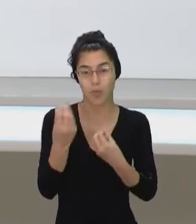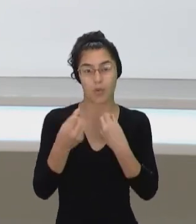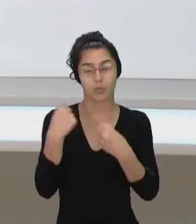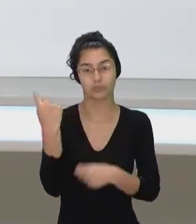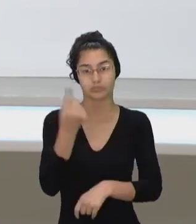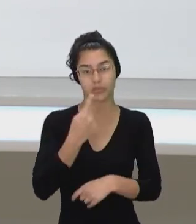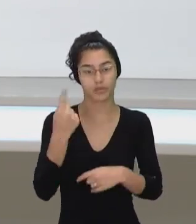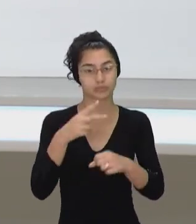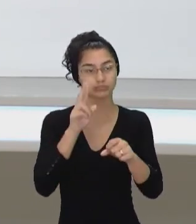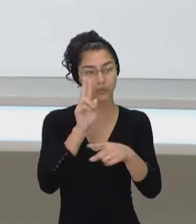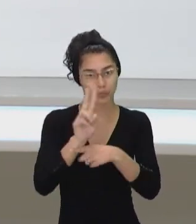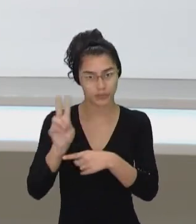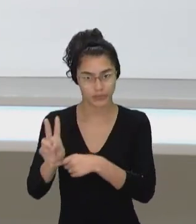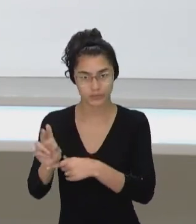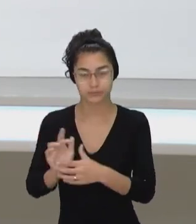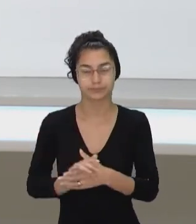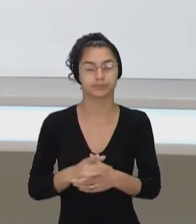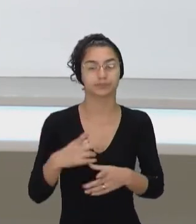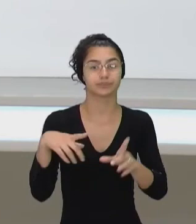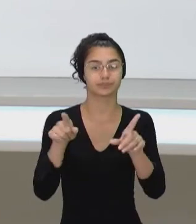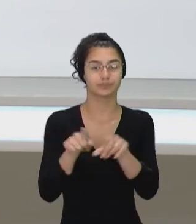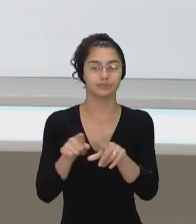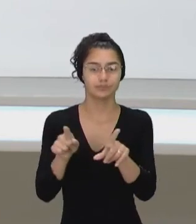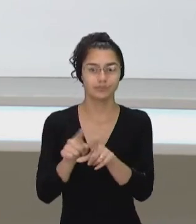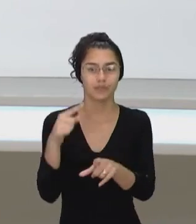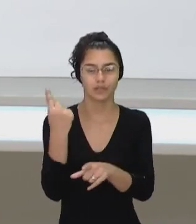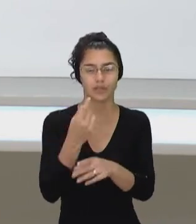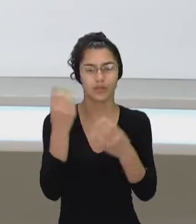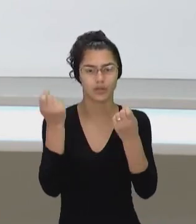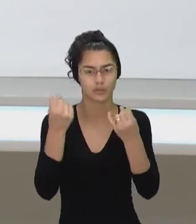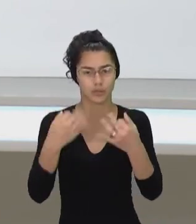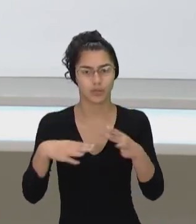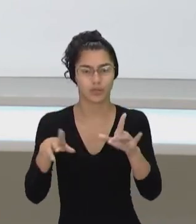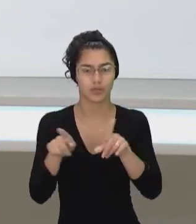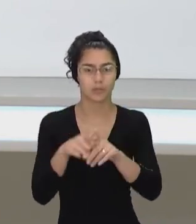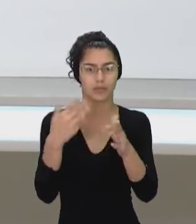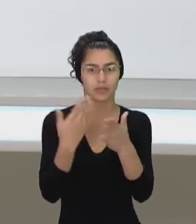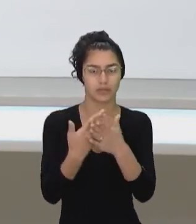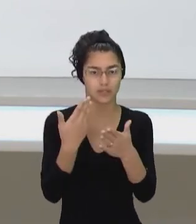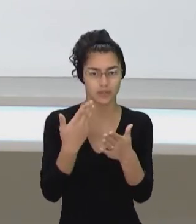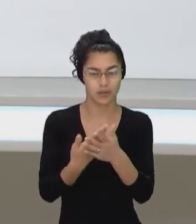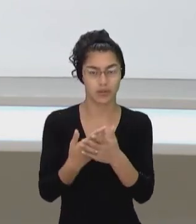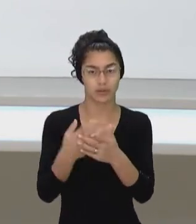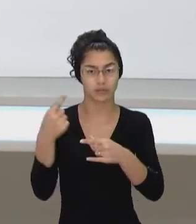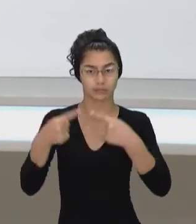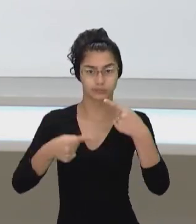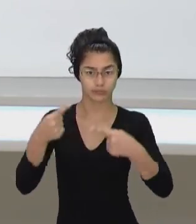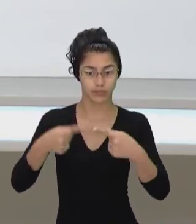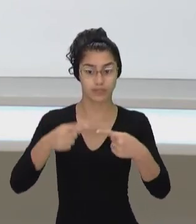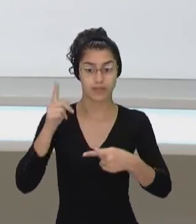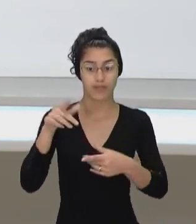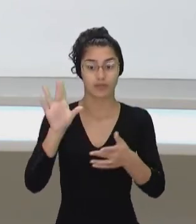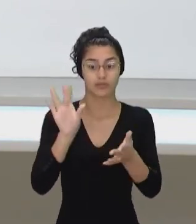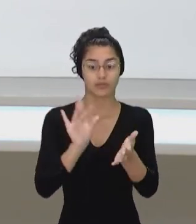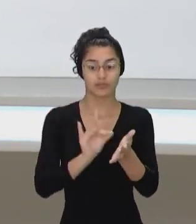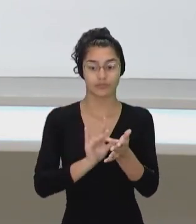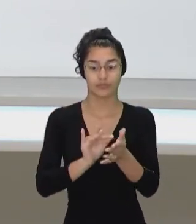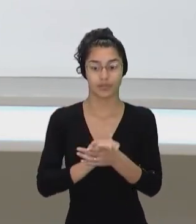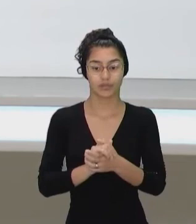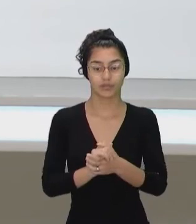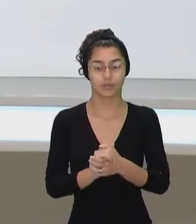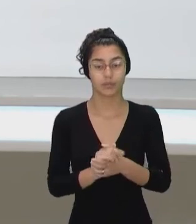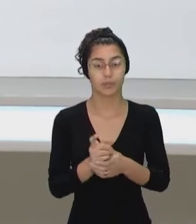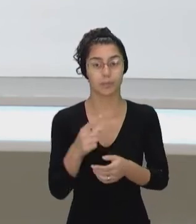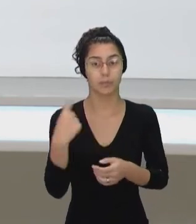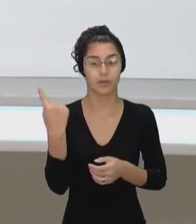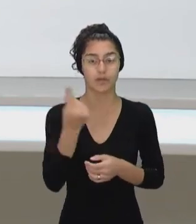está defendendo. Uma outra coisa também que a gente falou bastante, nas nossas aulas de debate, é justamente para